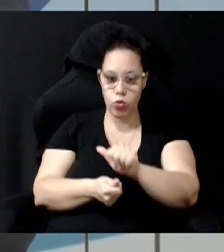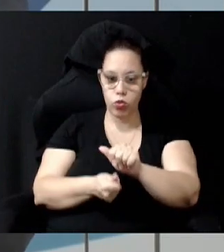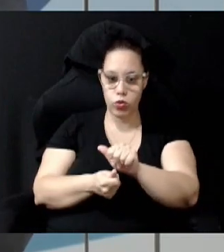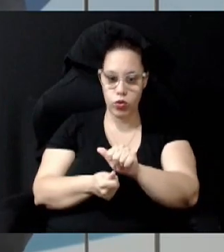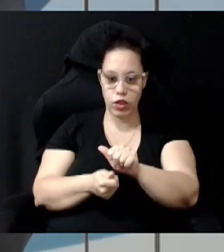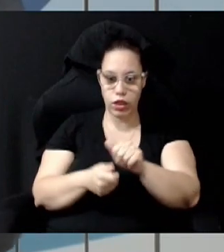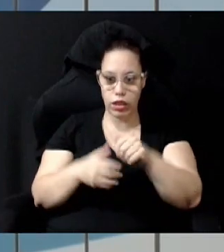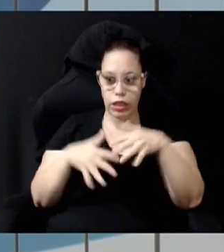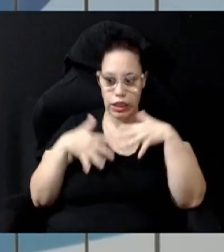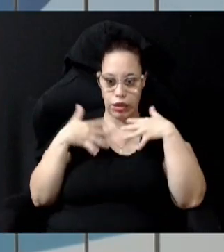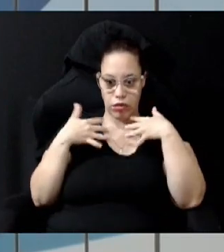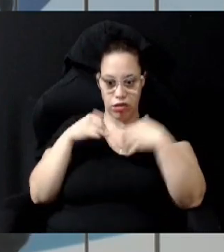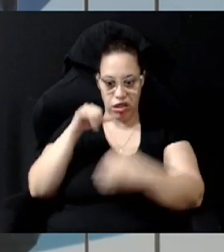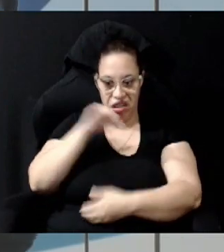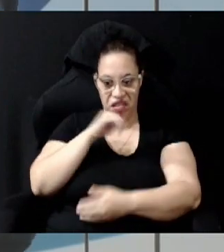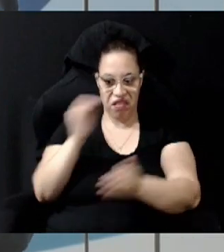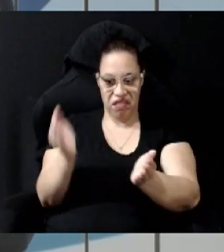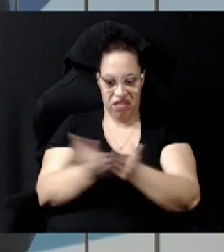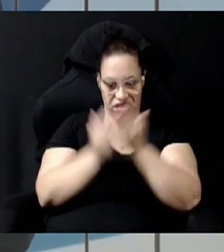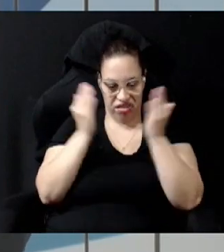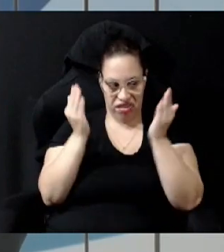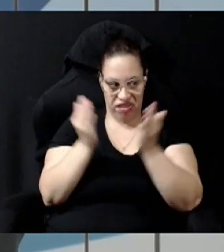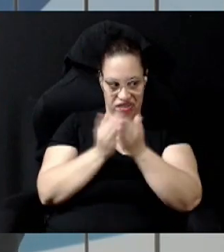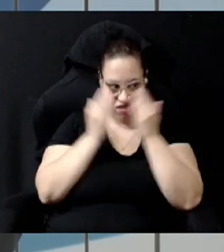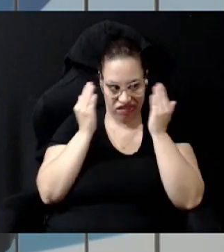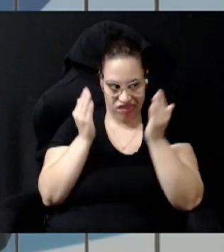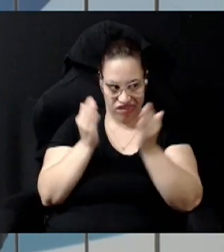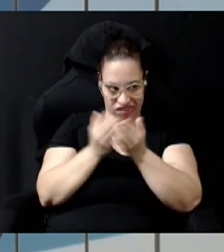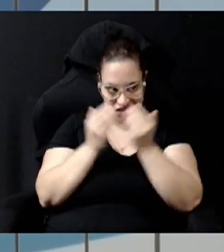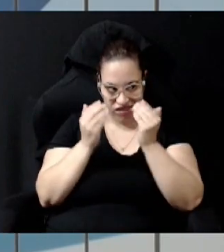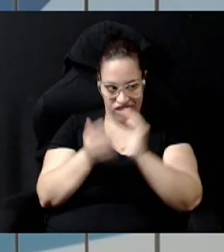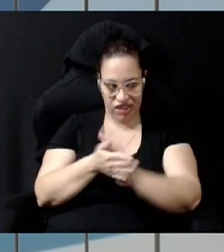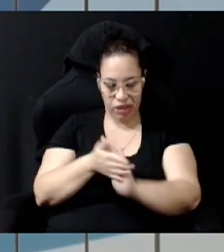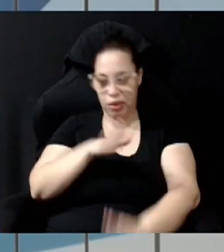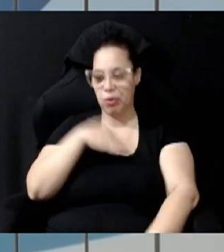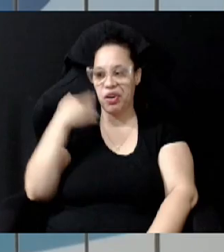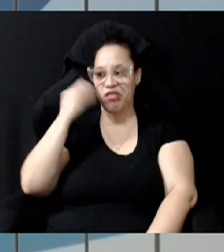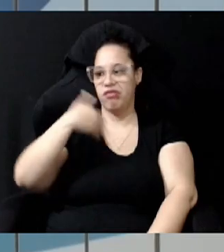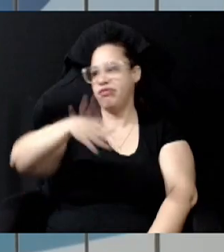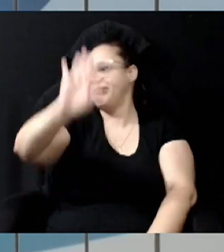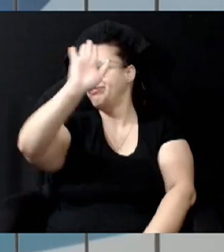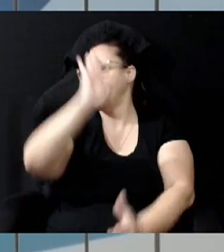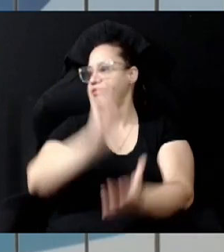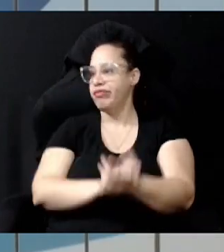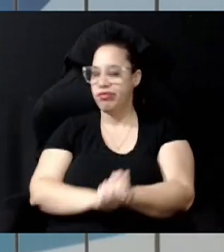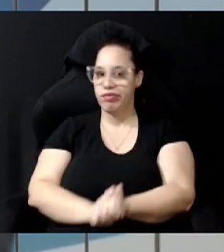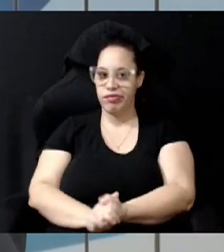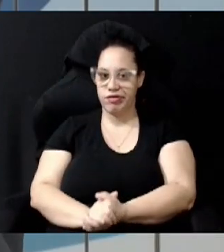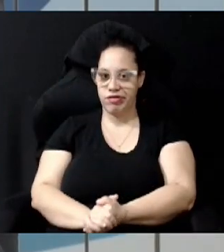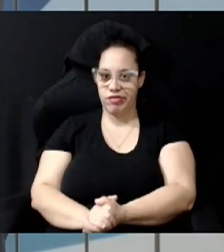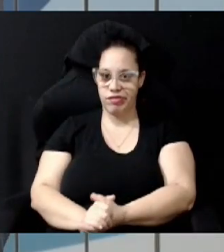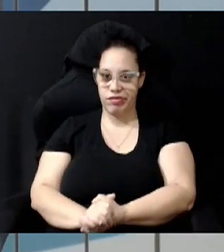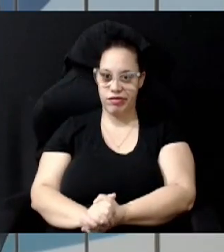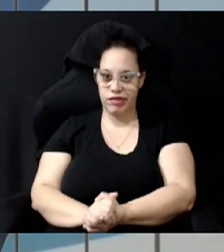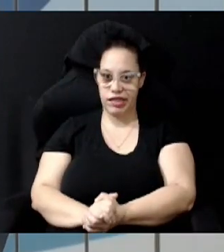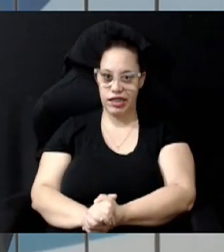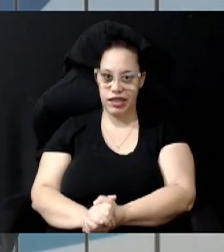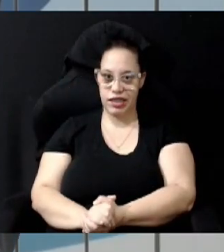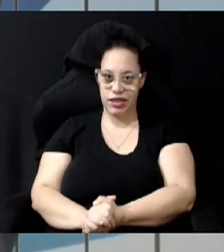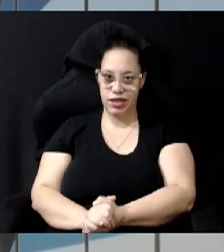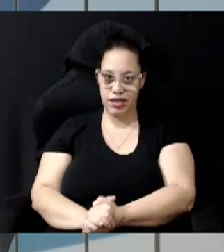a pobre. Né? Quanto menos pobre, melhor, pode até morrer. São externalidades sistêmicas. Aí é outro papo, pode